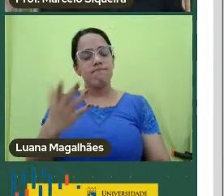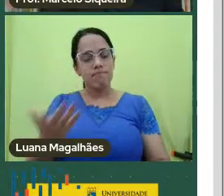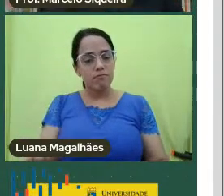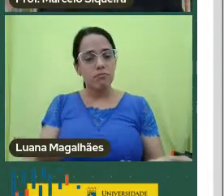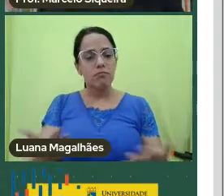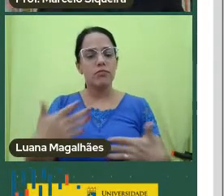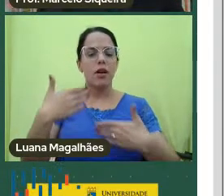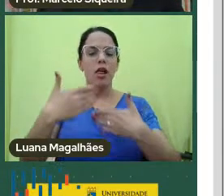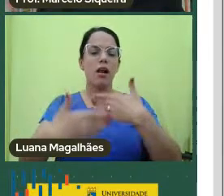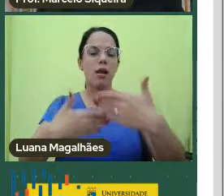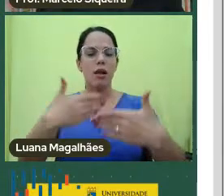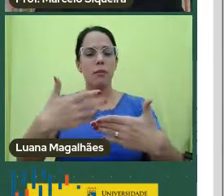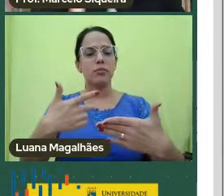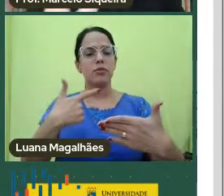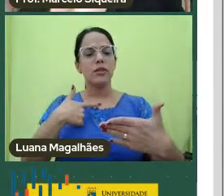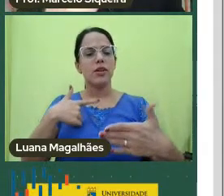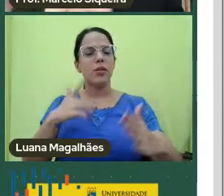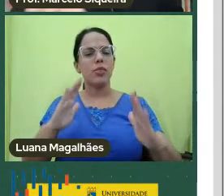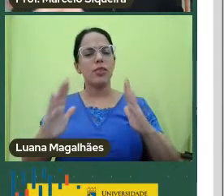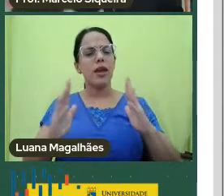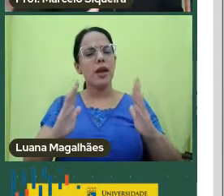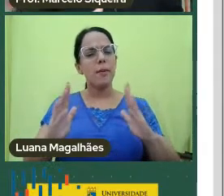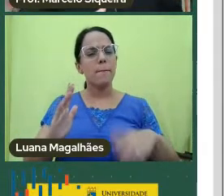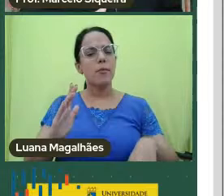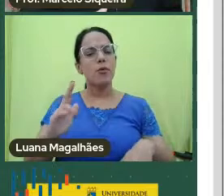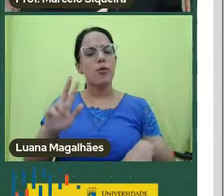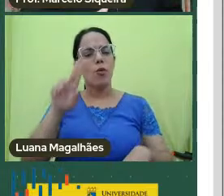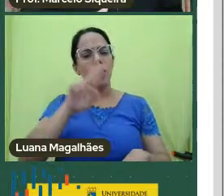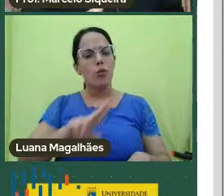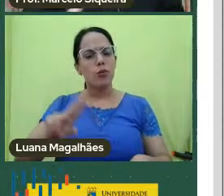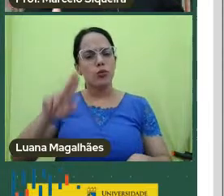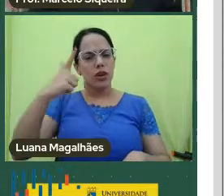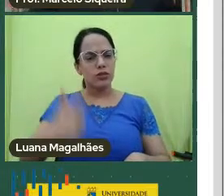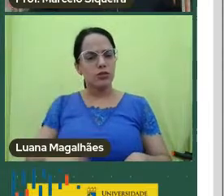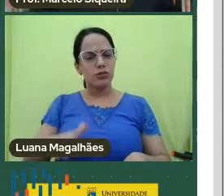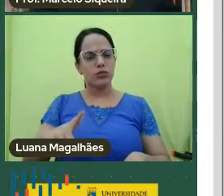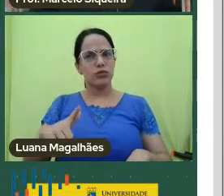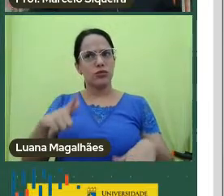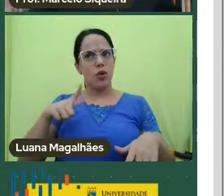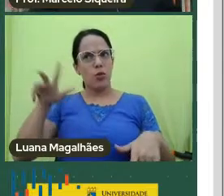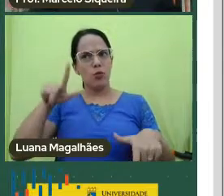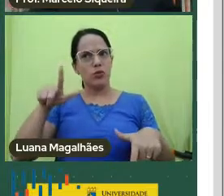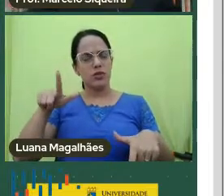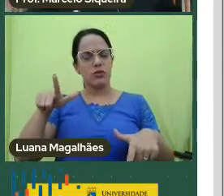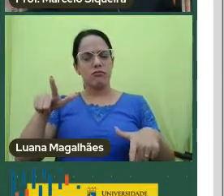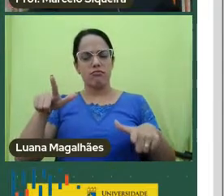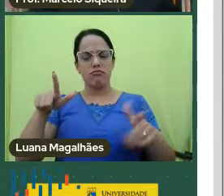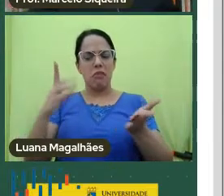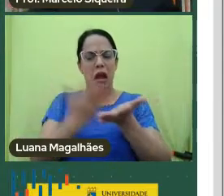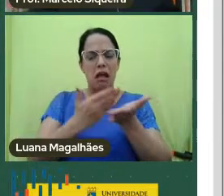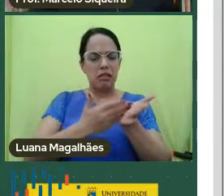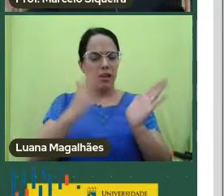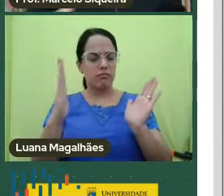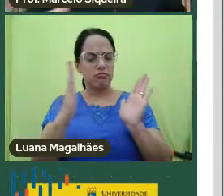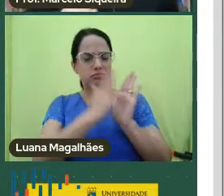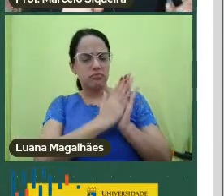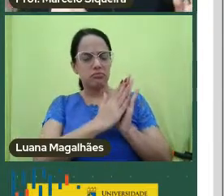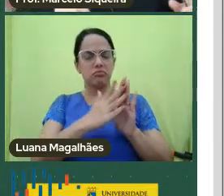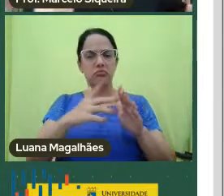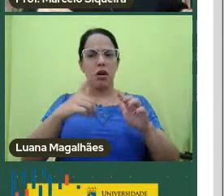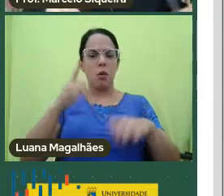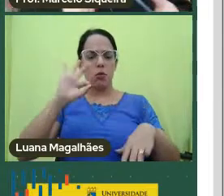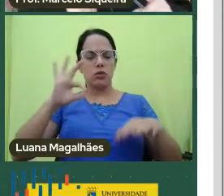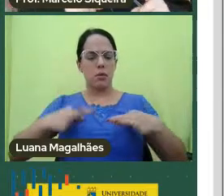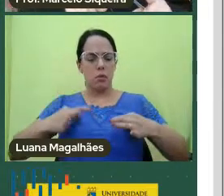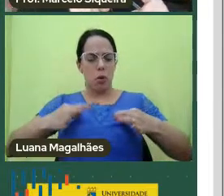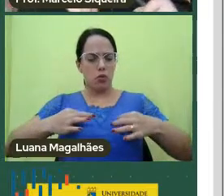tem o tempo do reuso, né? Ou seja, é uma imagem que está em camisa, está em caderno. Né? Lá em Copacabana, tinha antigamente,